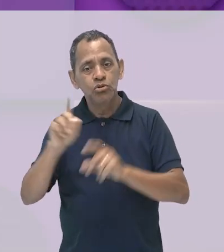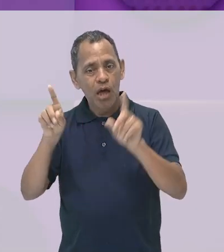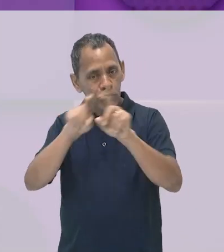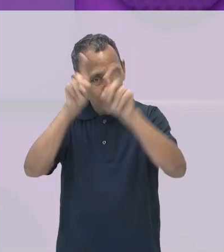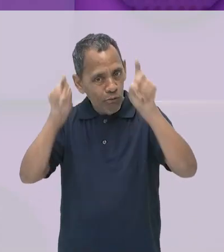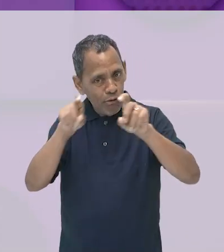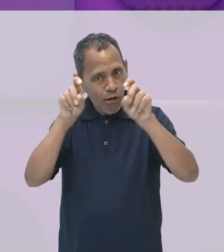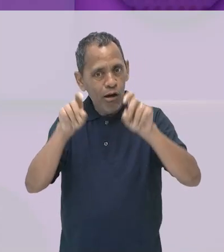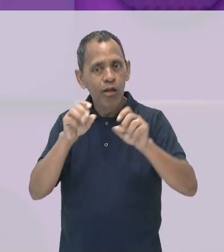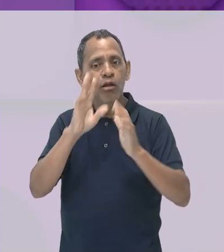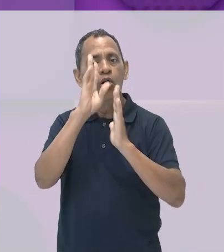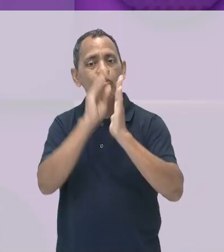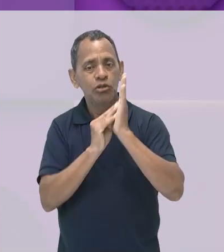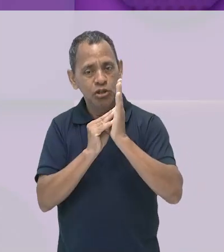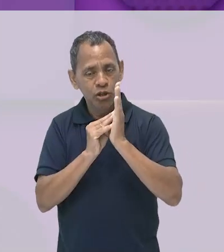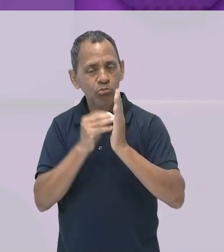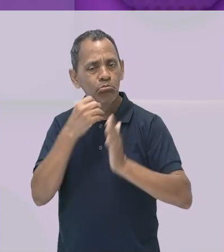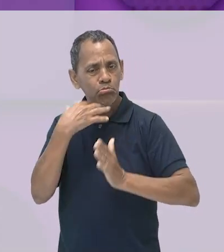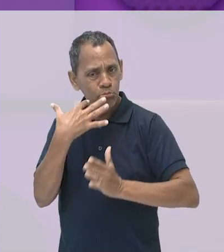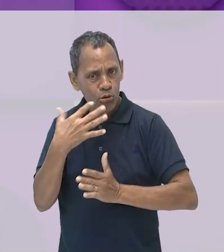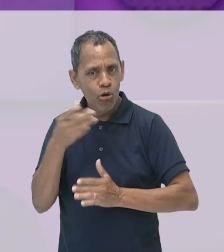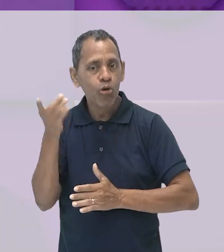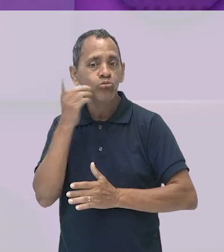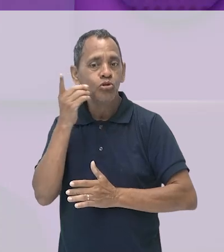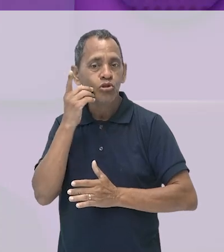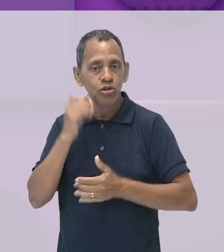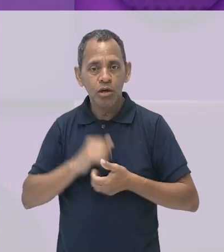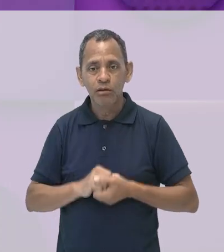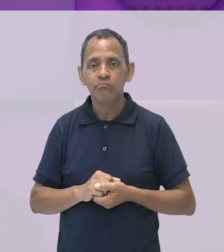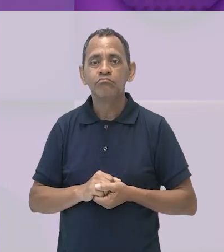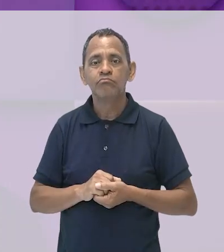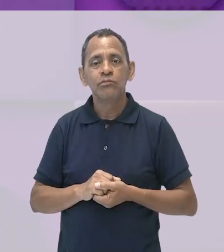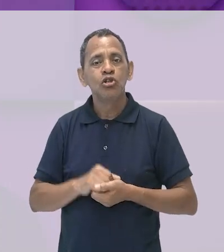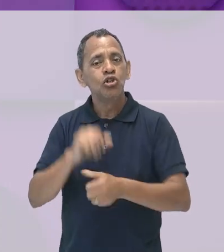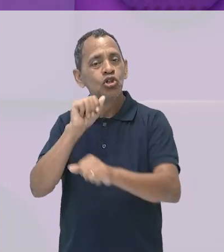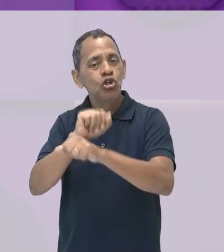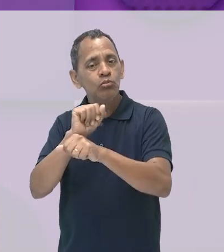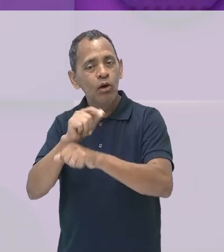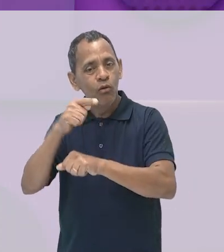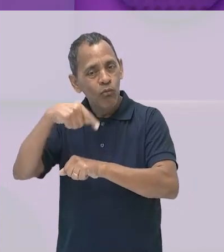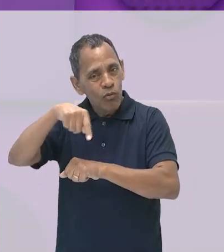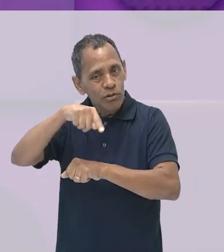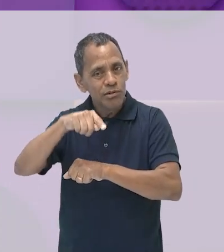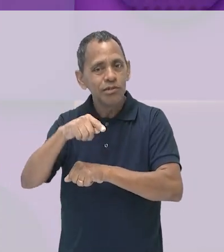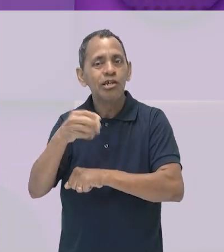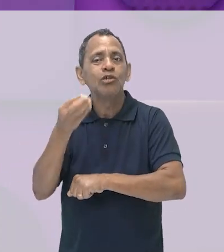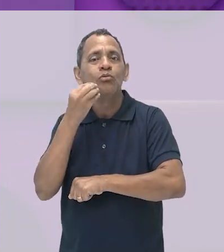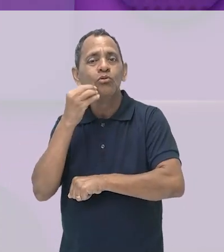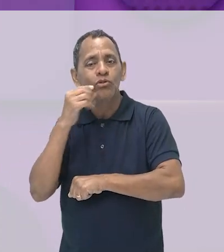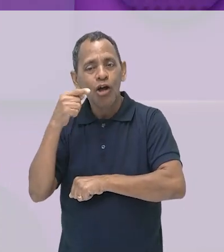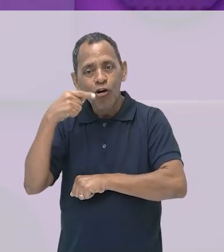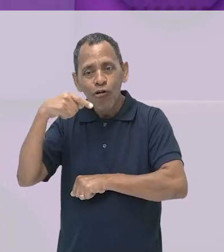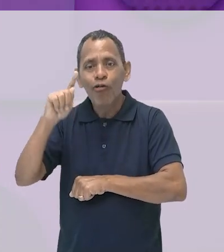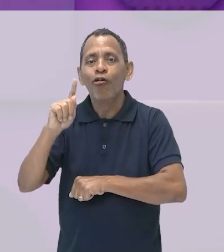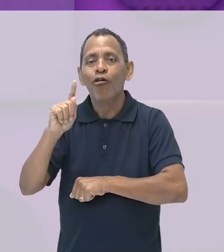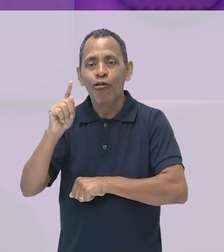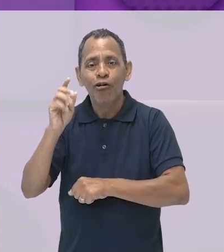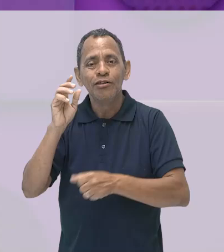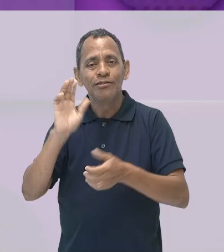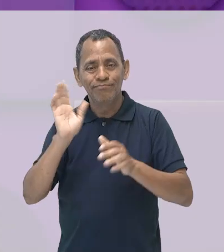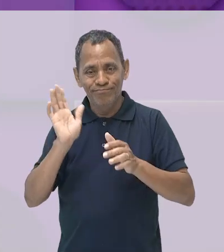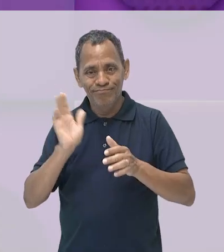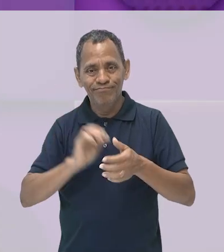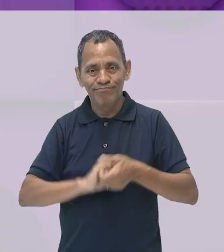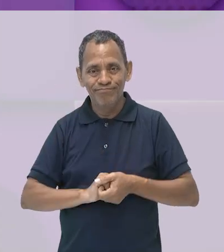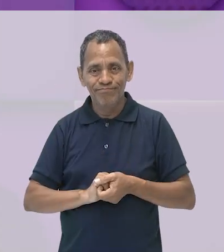informática, conteúdo bastante útil aí para o nosso dia a dia. Eu aguardo, então, vocês numa próxima oportunidade e fico por aqui.